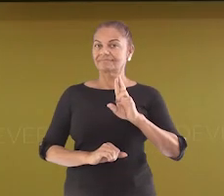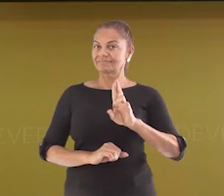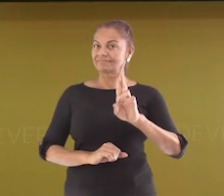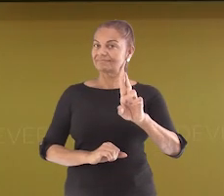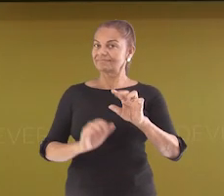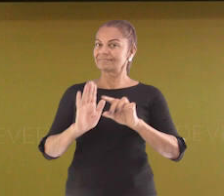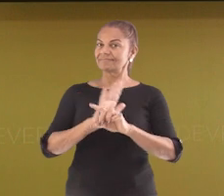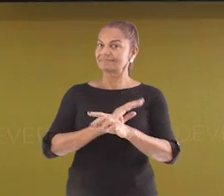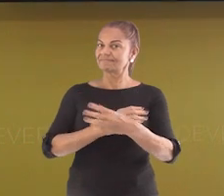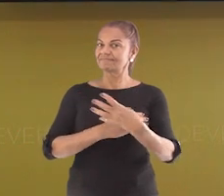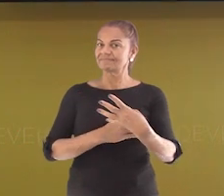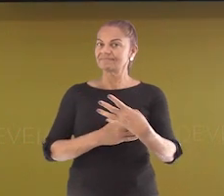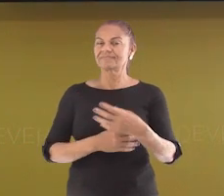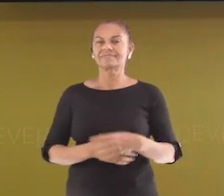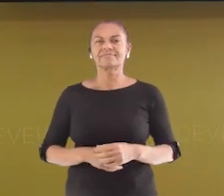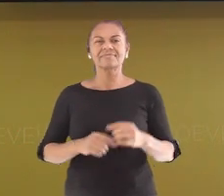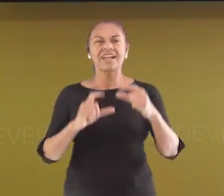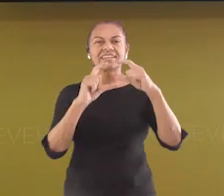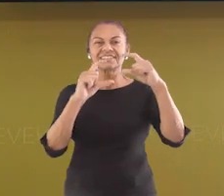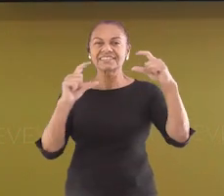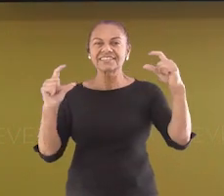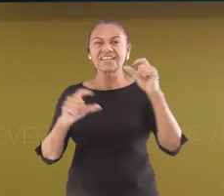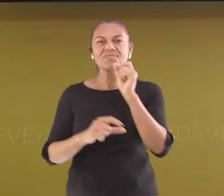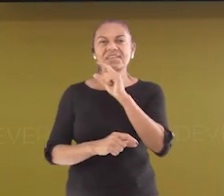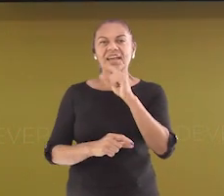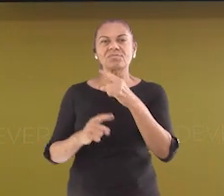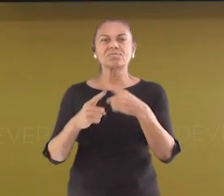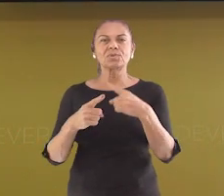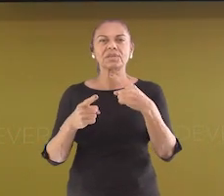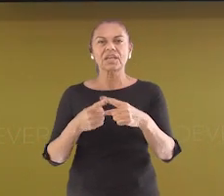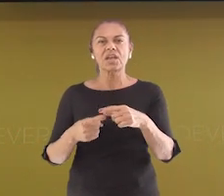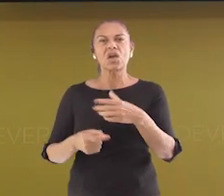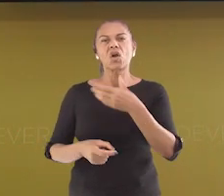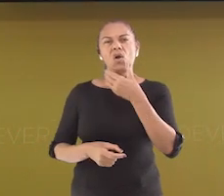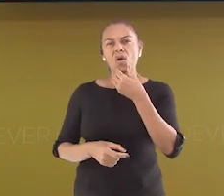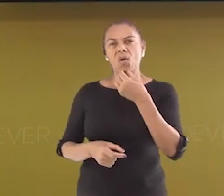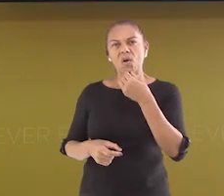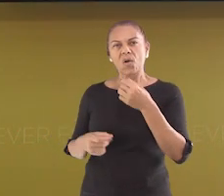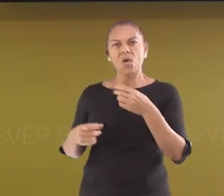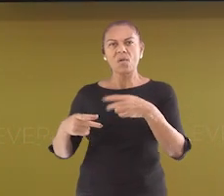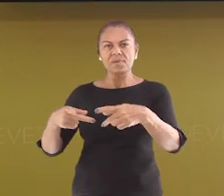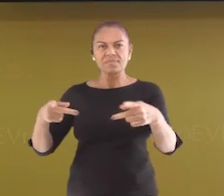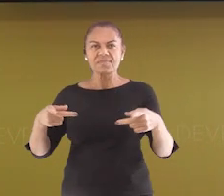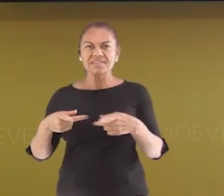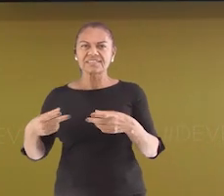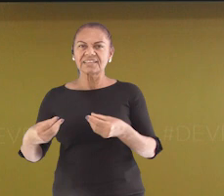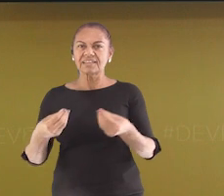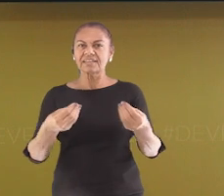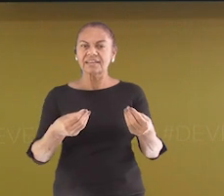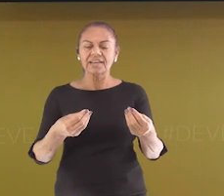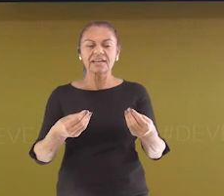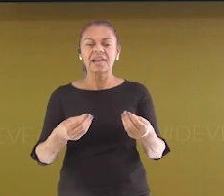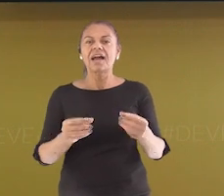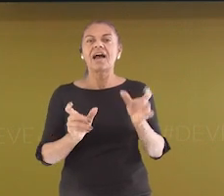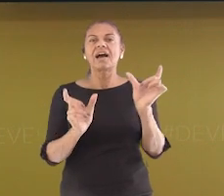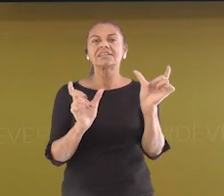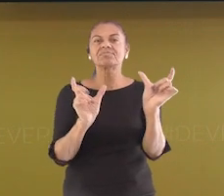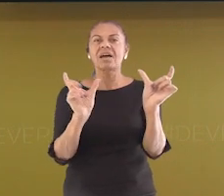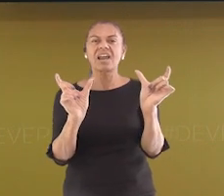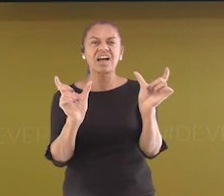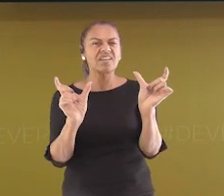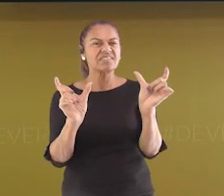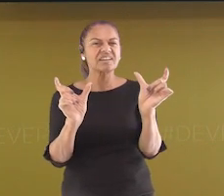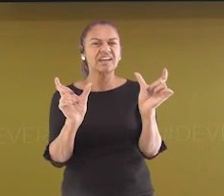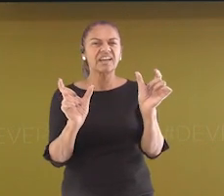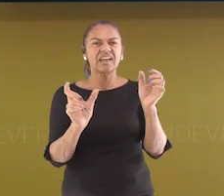Resposta da questão número 4. A tirinha é engraçada porque o pizzaiolo pensa que as palavras delivery e entrega são